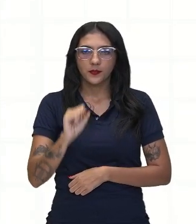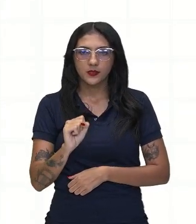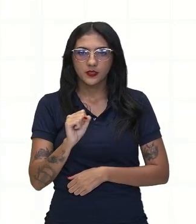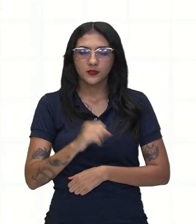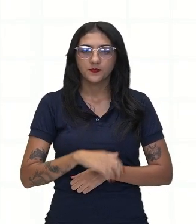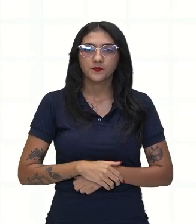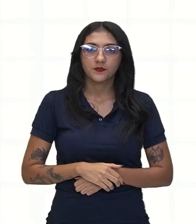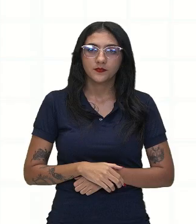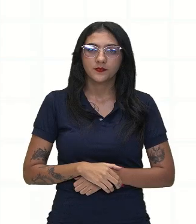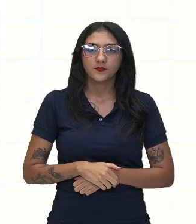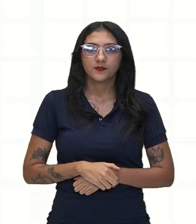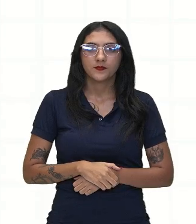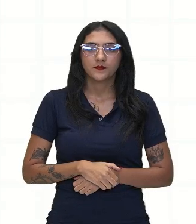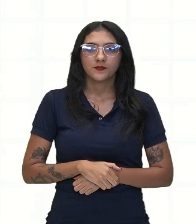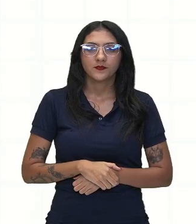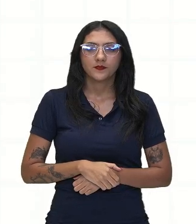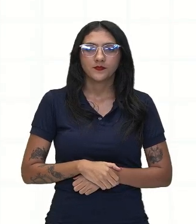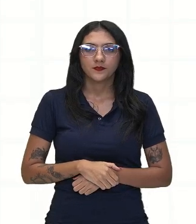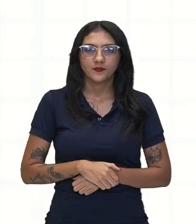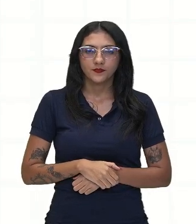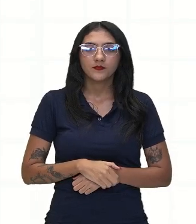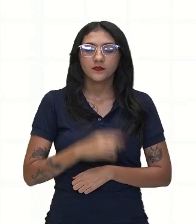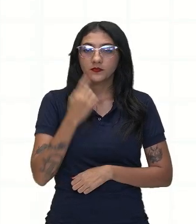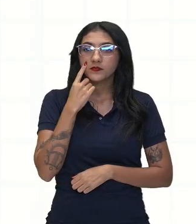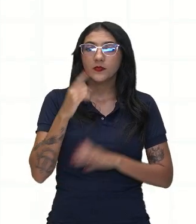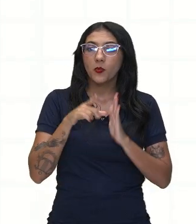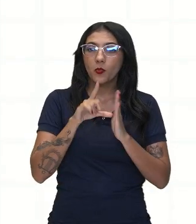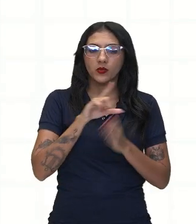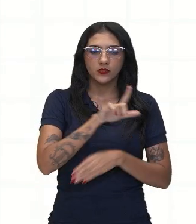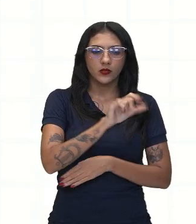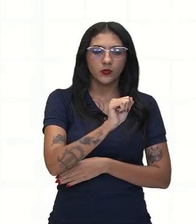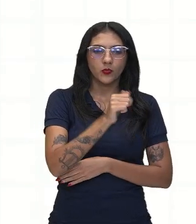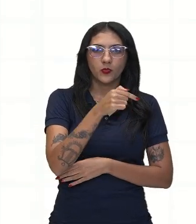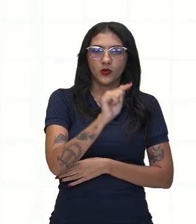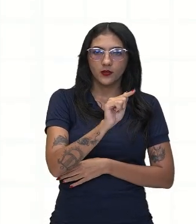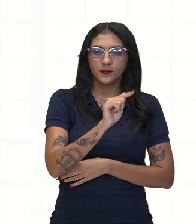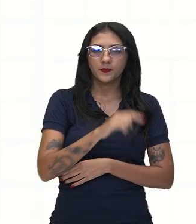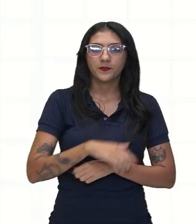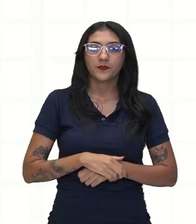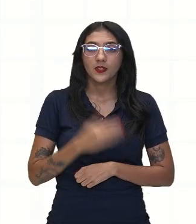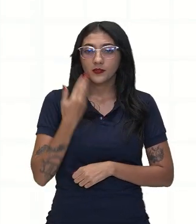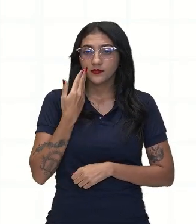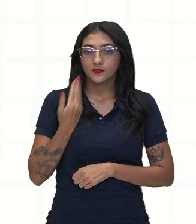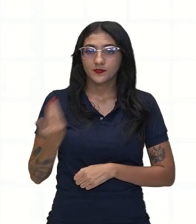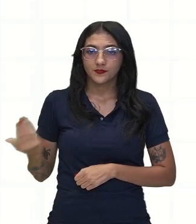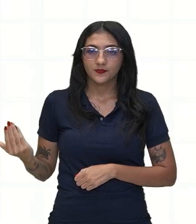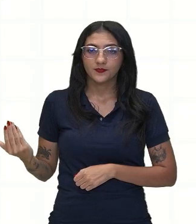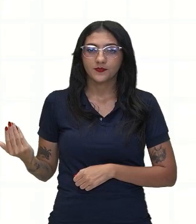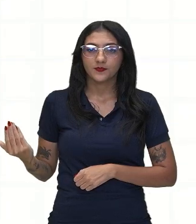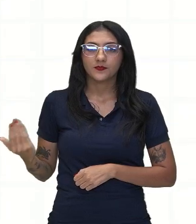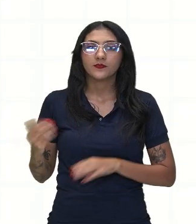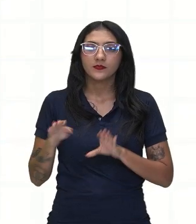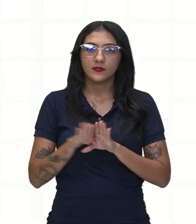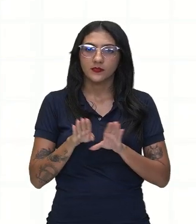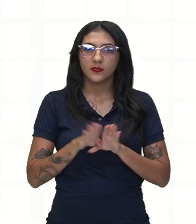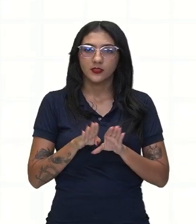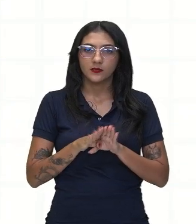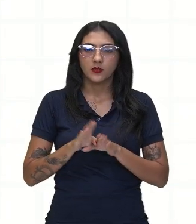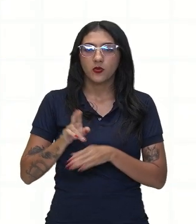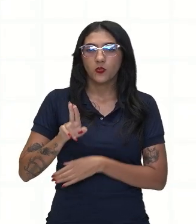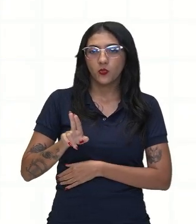Penúltima sílaba é o lá, vai receber o acento. E bônus, né? Terminada em U ou US,